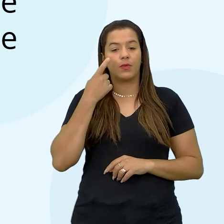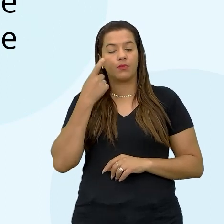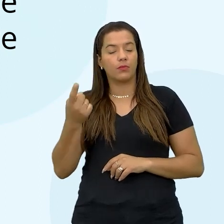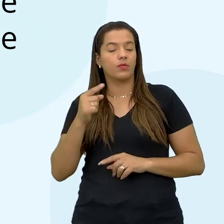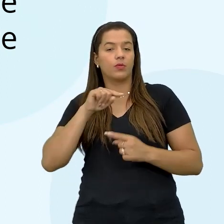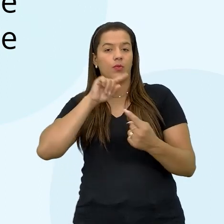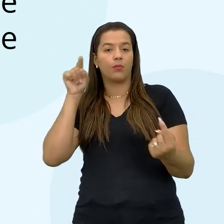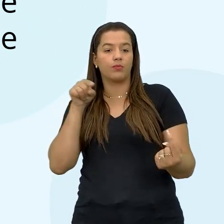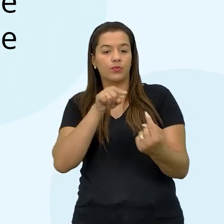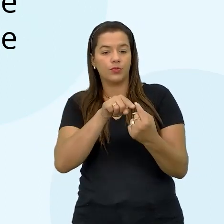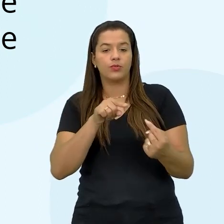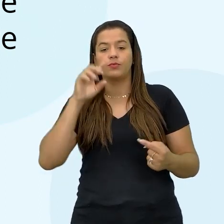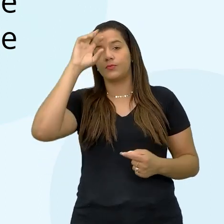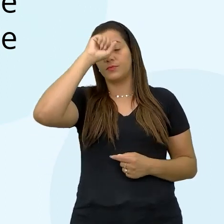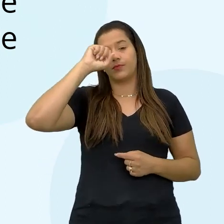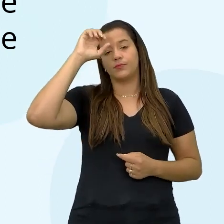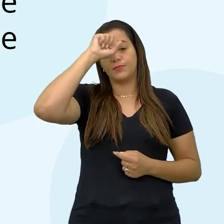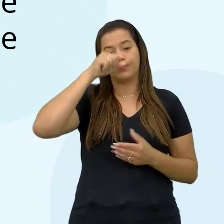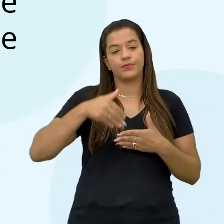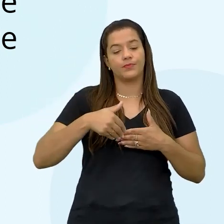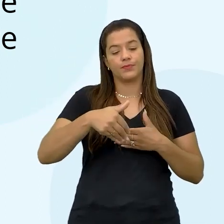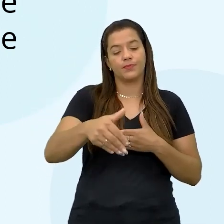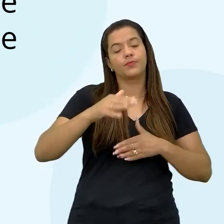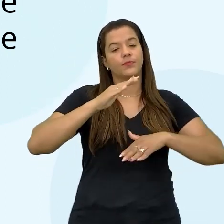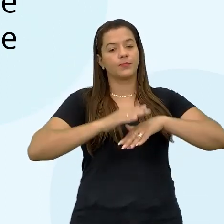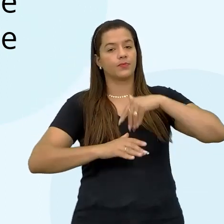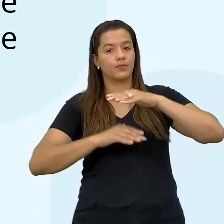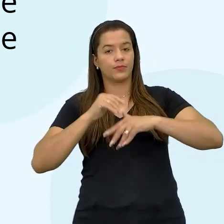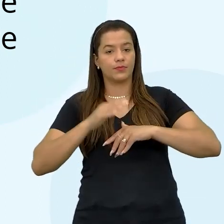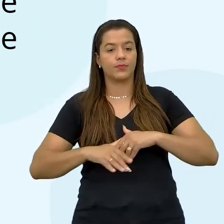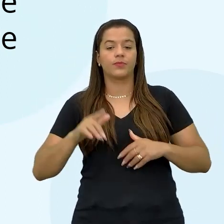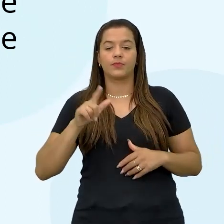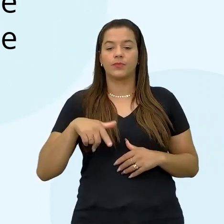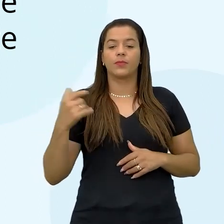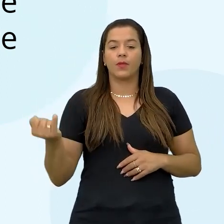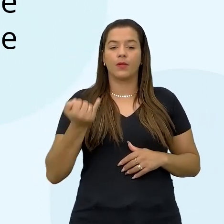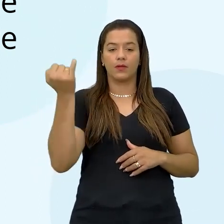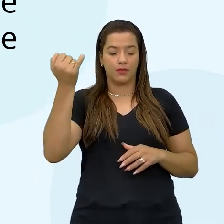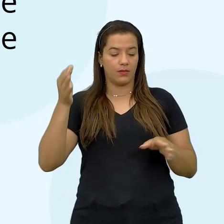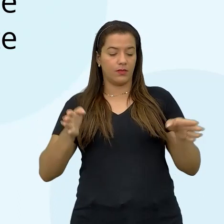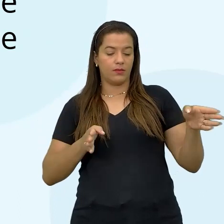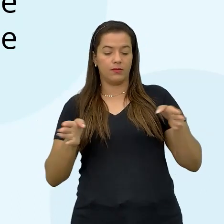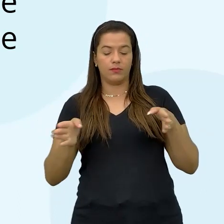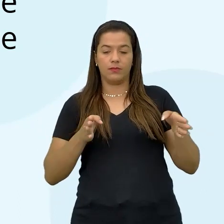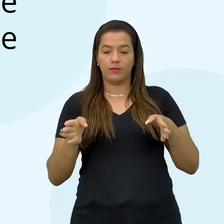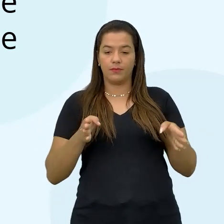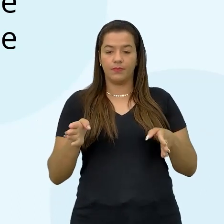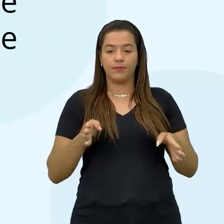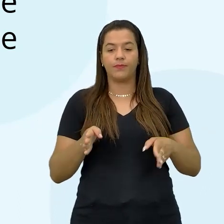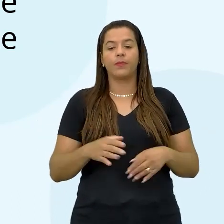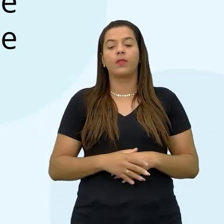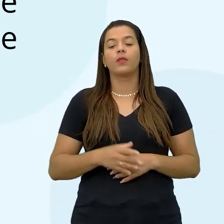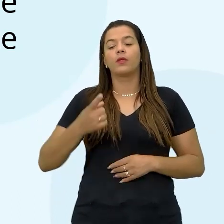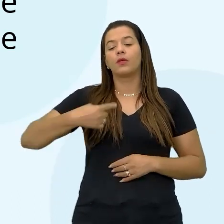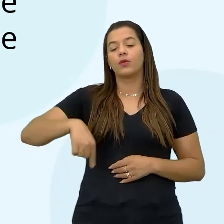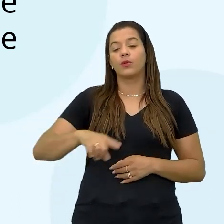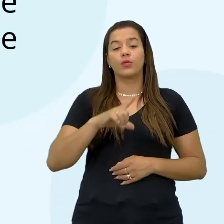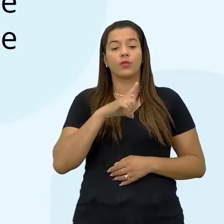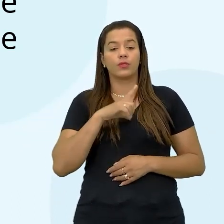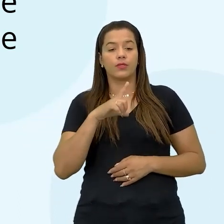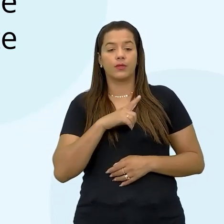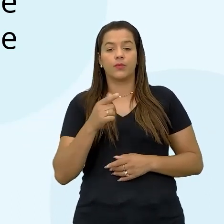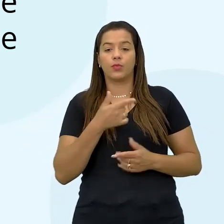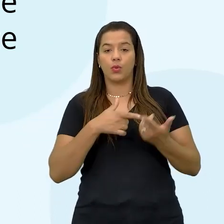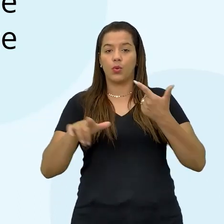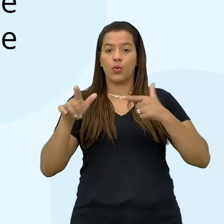os objetivos de aprendizagem a partir das habilidades essenciais para esse período de recuperação intensiva, nós temos que levantar